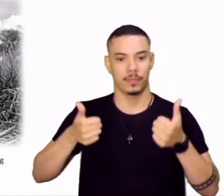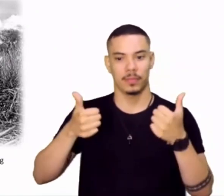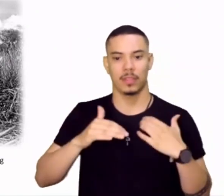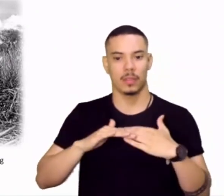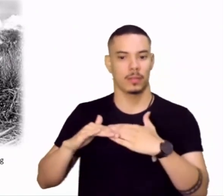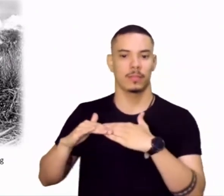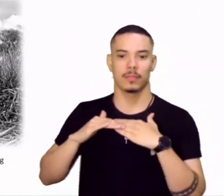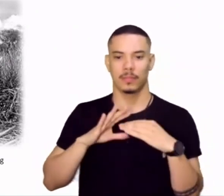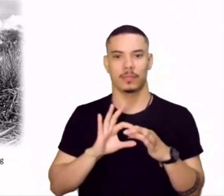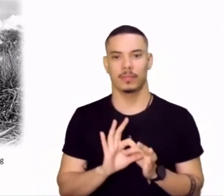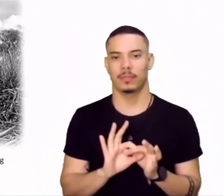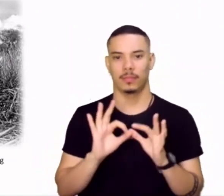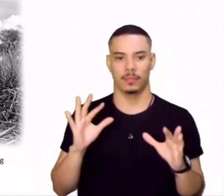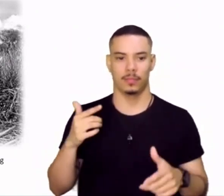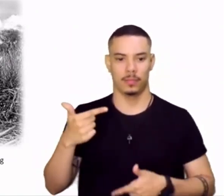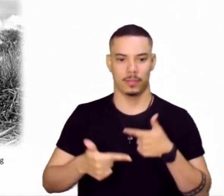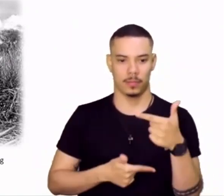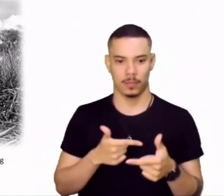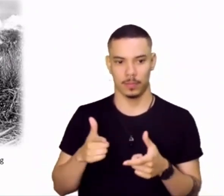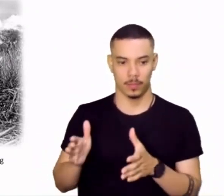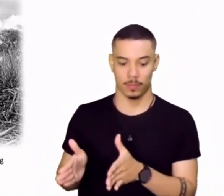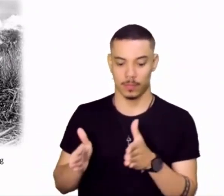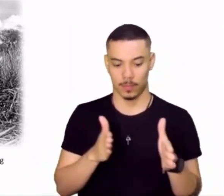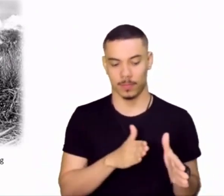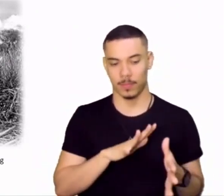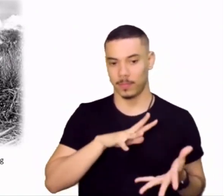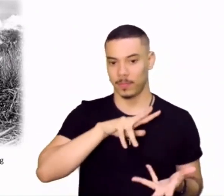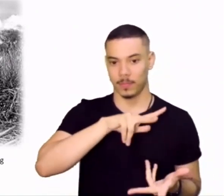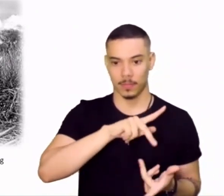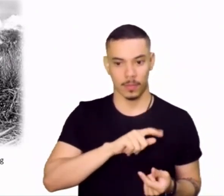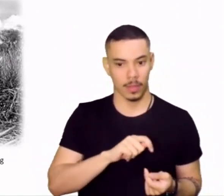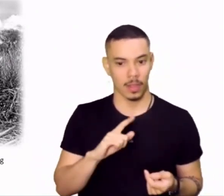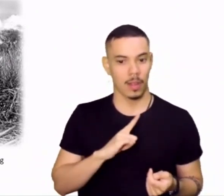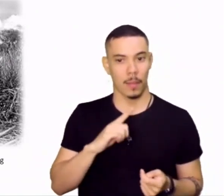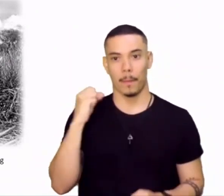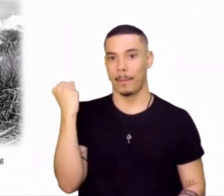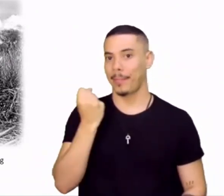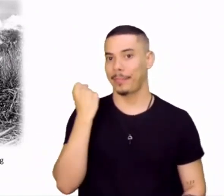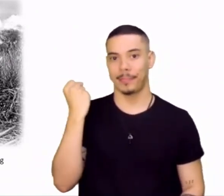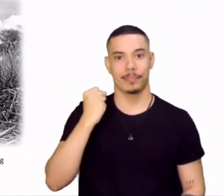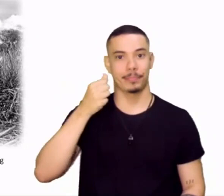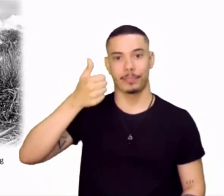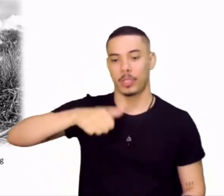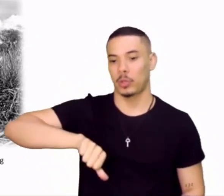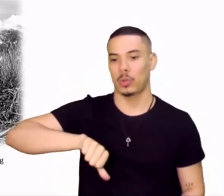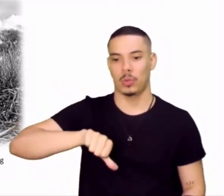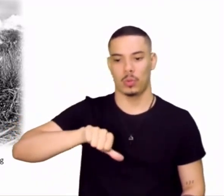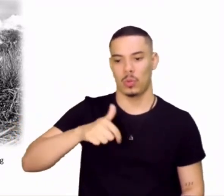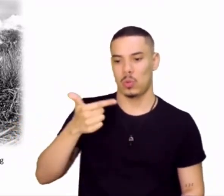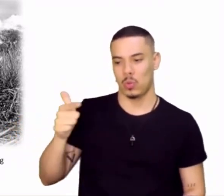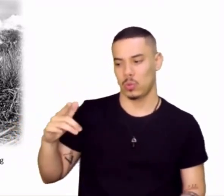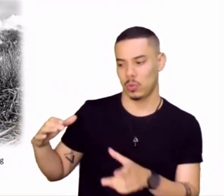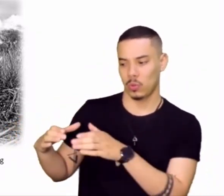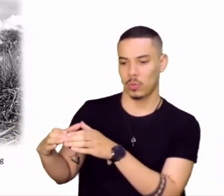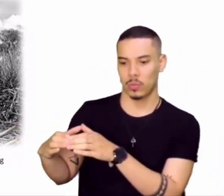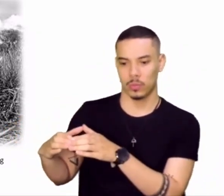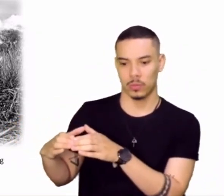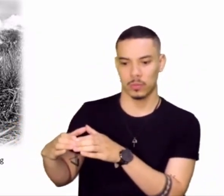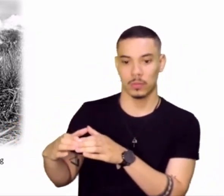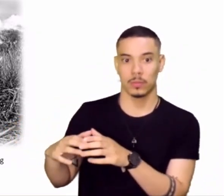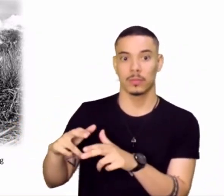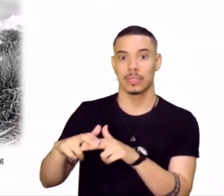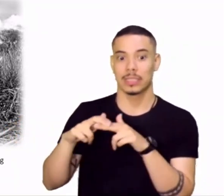liberdade dos trabalhadores de uma parte do mundo, agravou as condições de vida e de trabalho de outra parte. Então, assim,